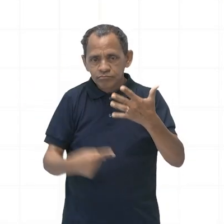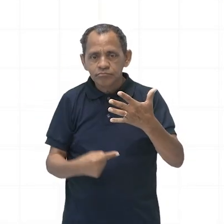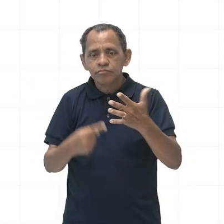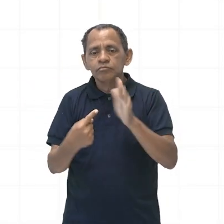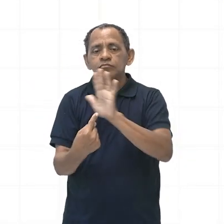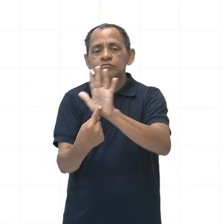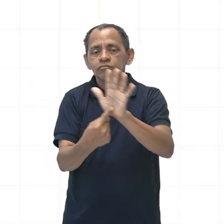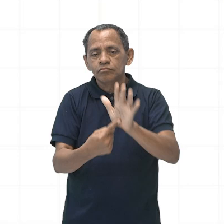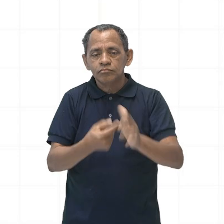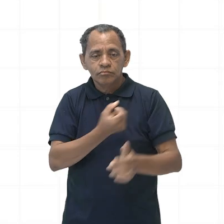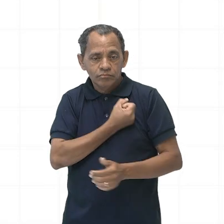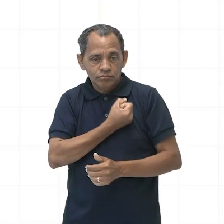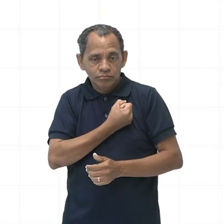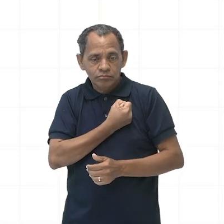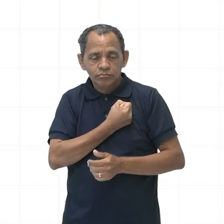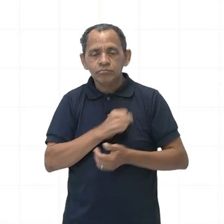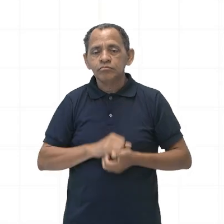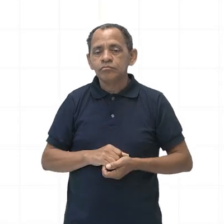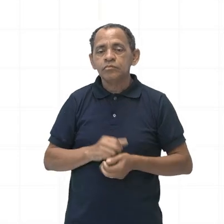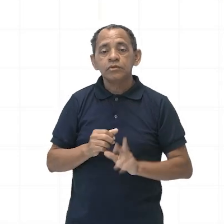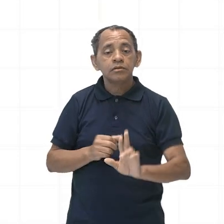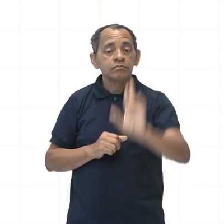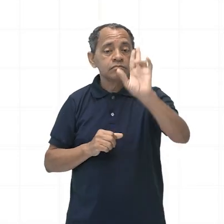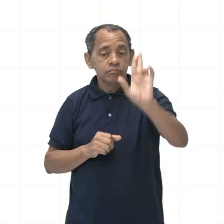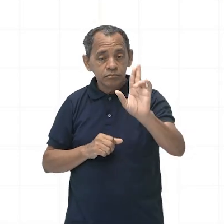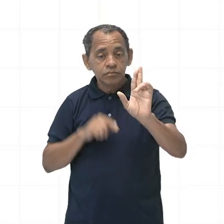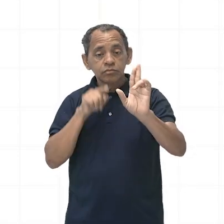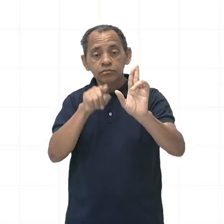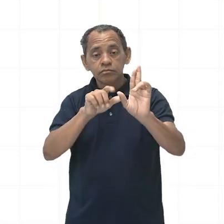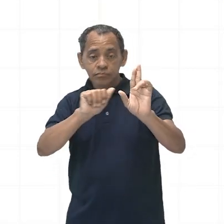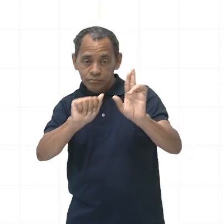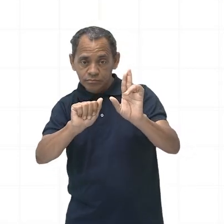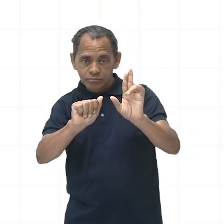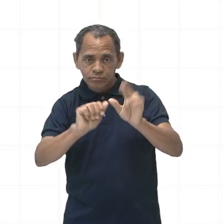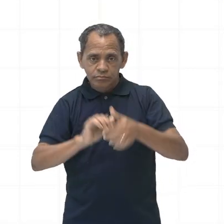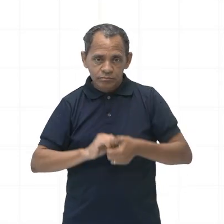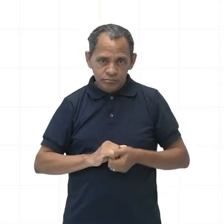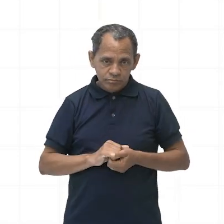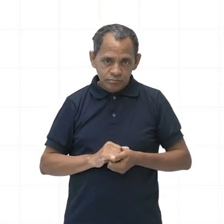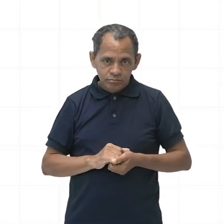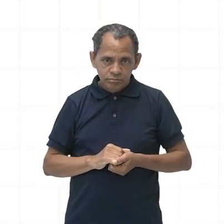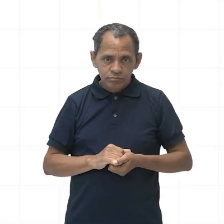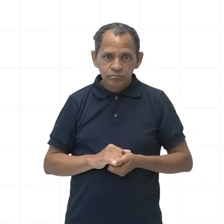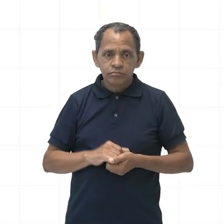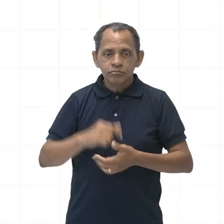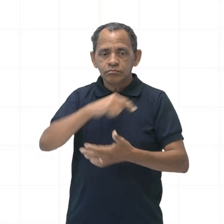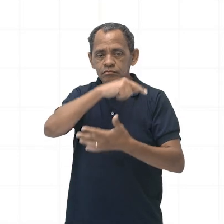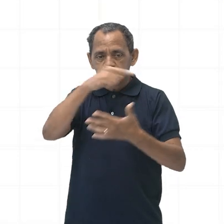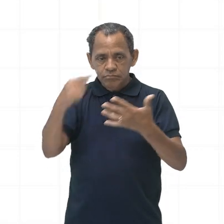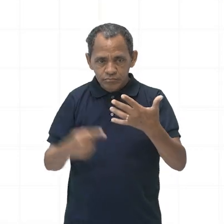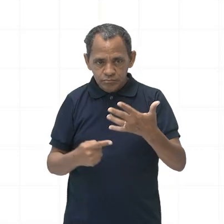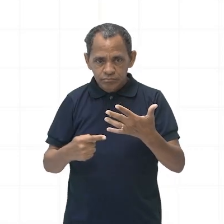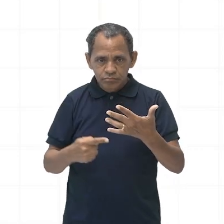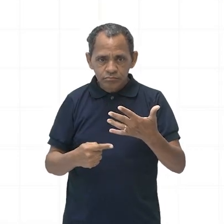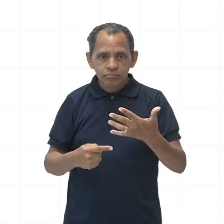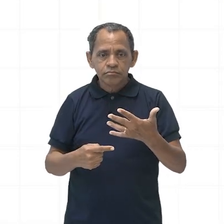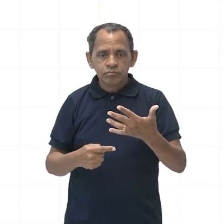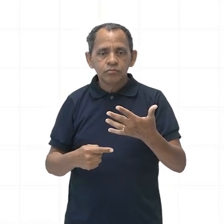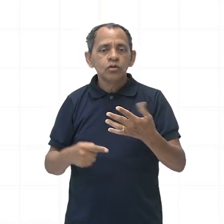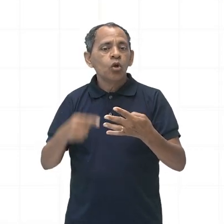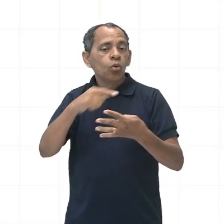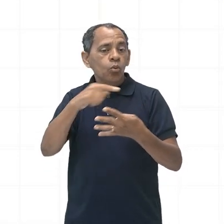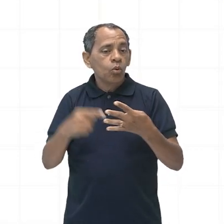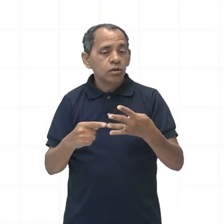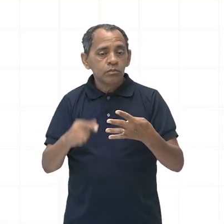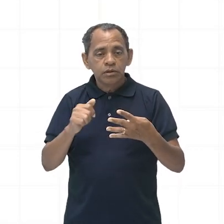número correspondente ao ponto A. E aqui nós temos as alternativas, menos 25, menos 20, menos